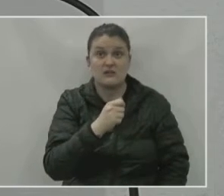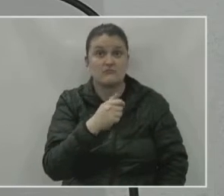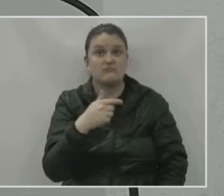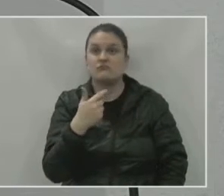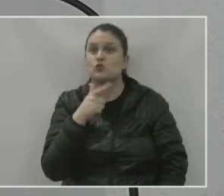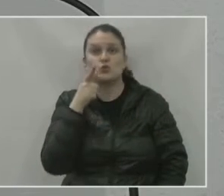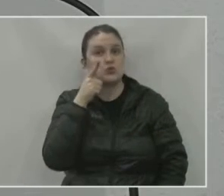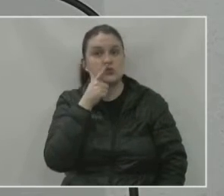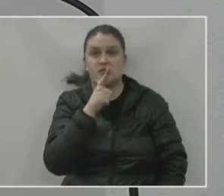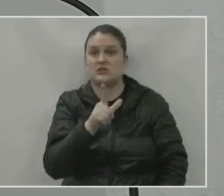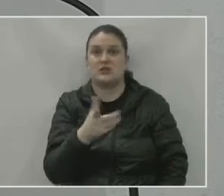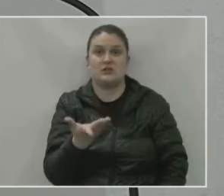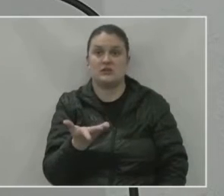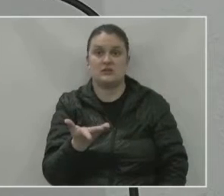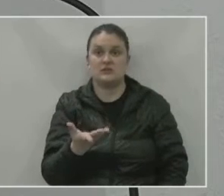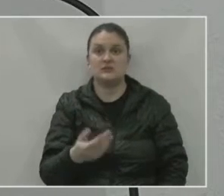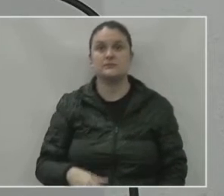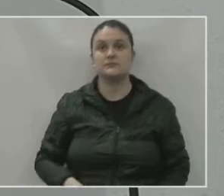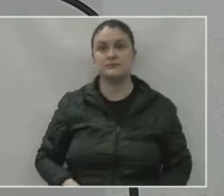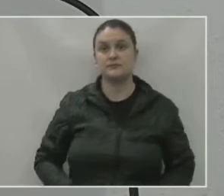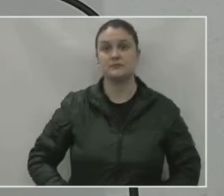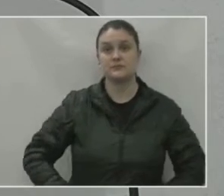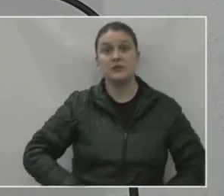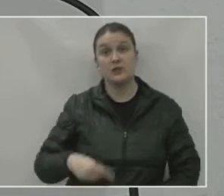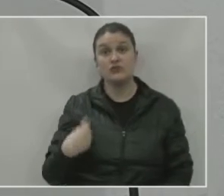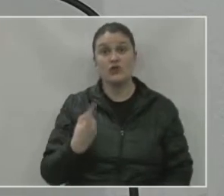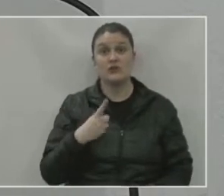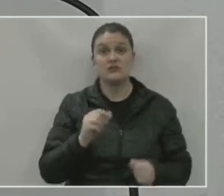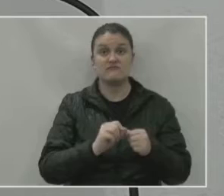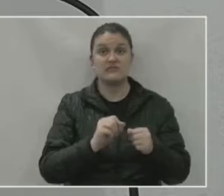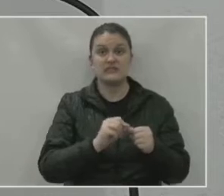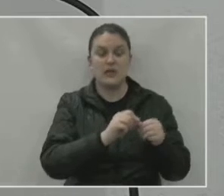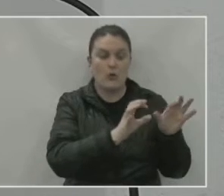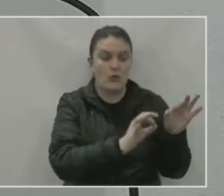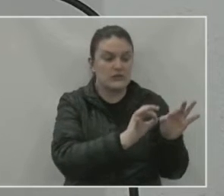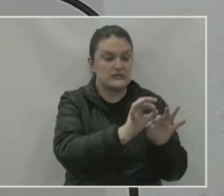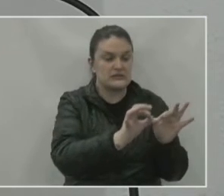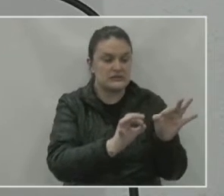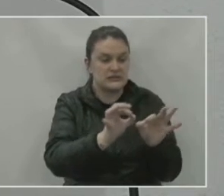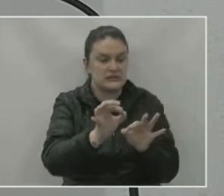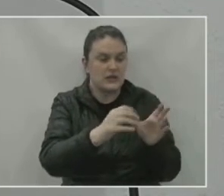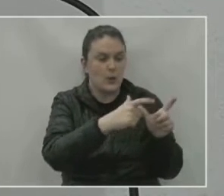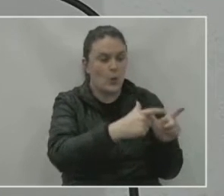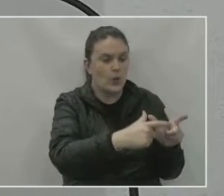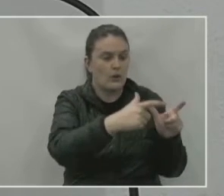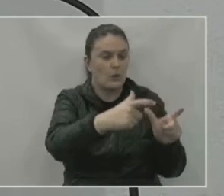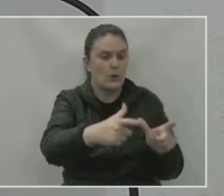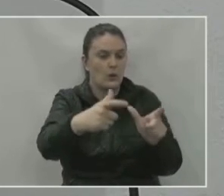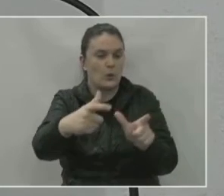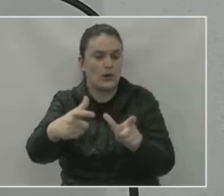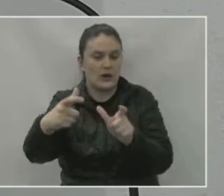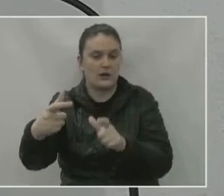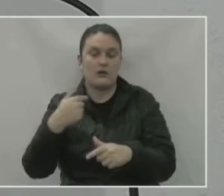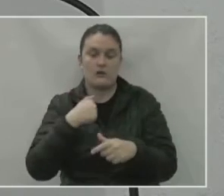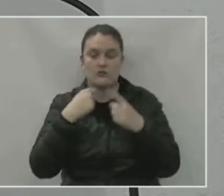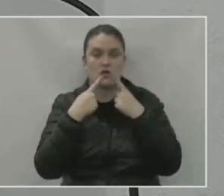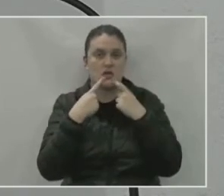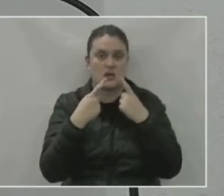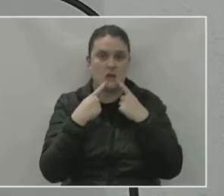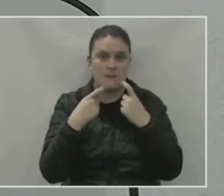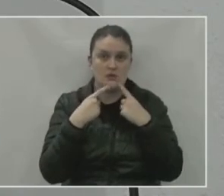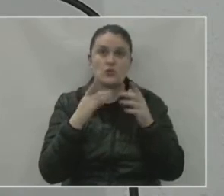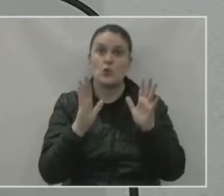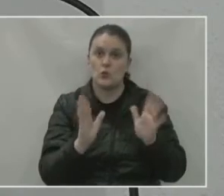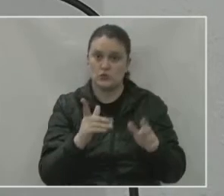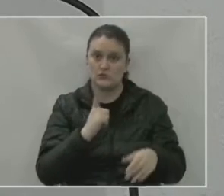cliente, e não consegue. Então, nós adequaríamos todas essas situações que eu estou criticando, né, que